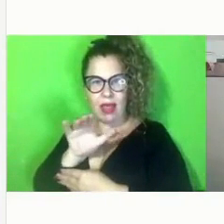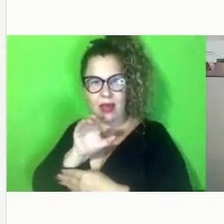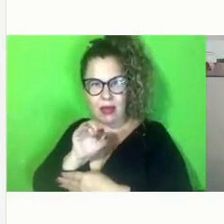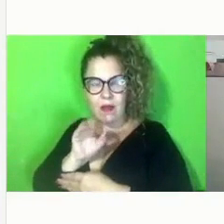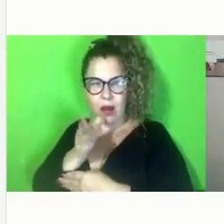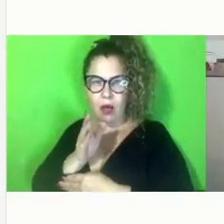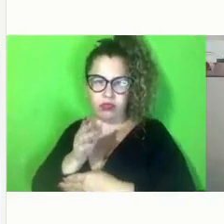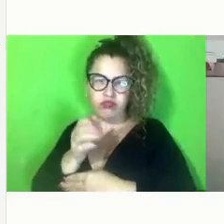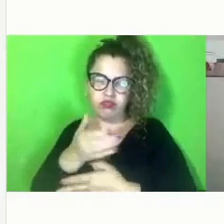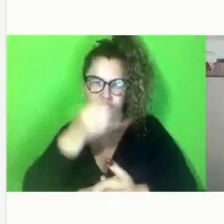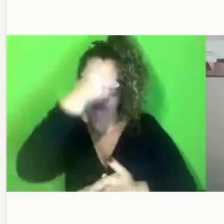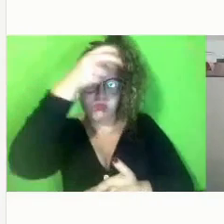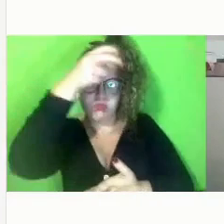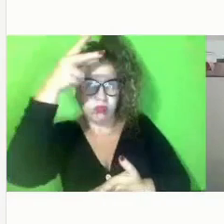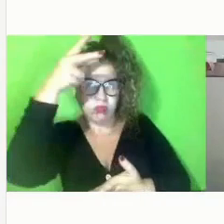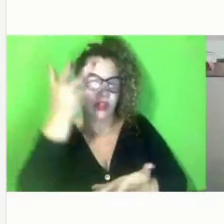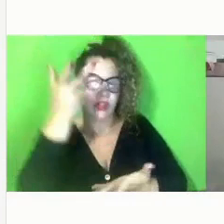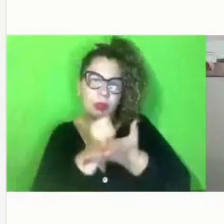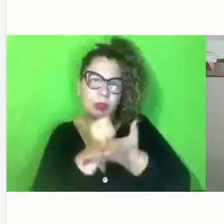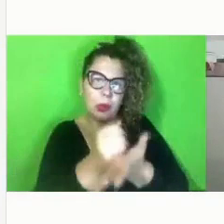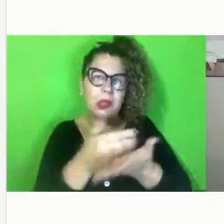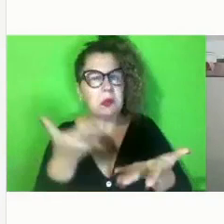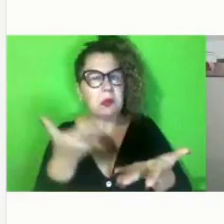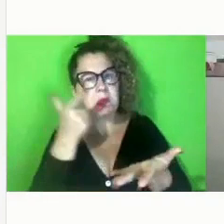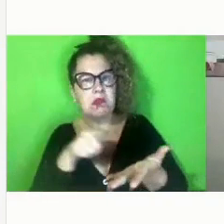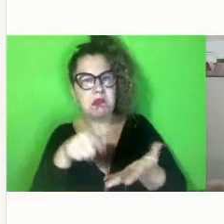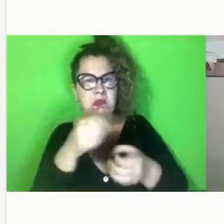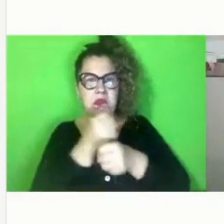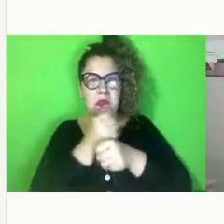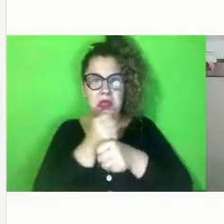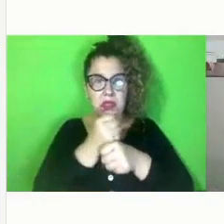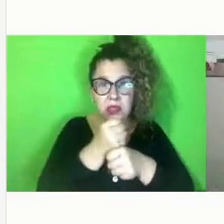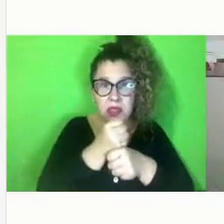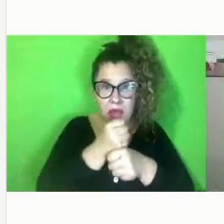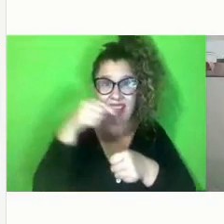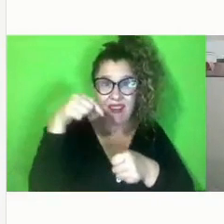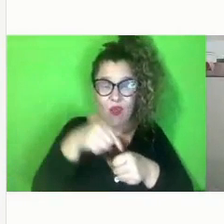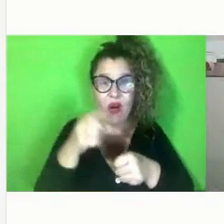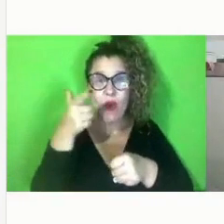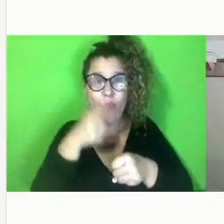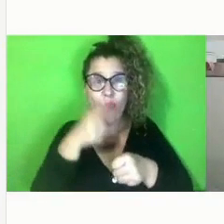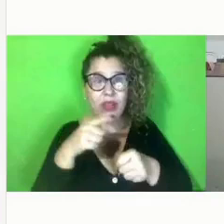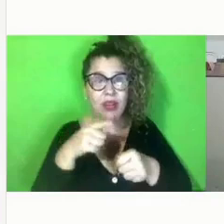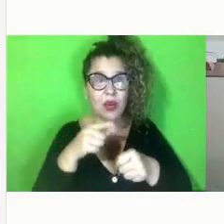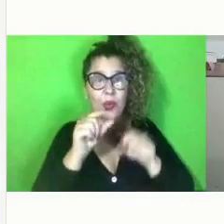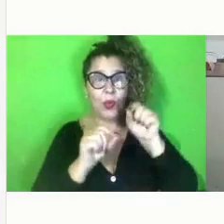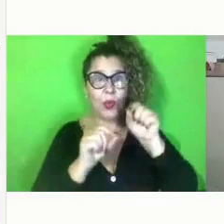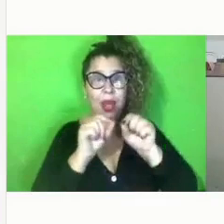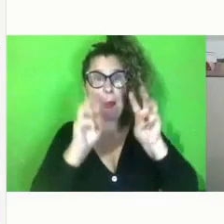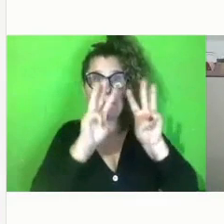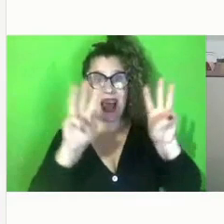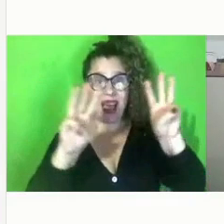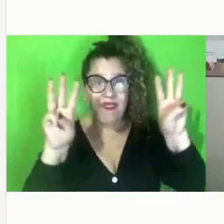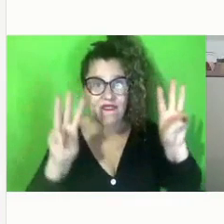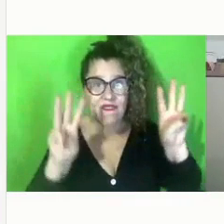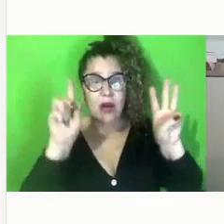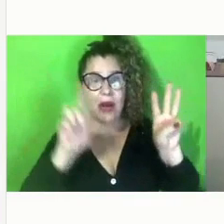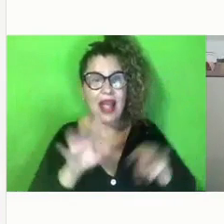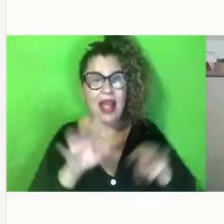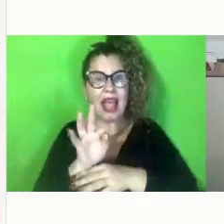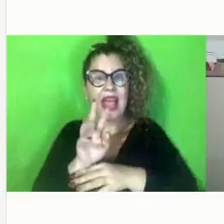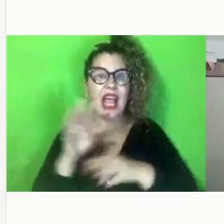é que nós conseguimos agora, neste ano, implantar uma plataforma de turismo acessível na prefeitura.